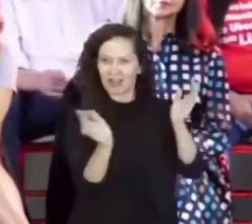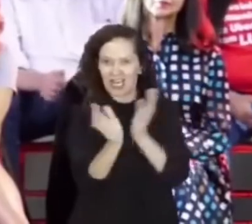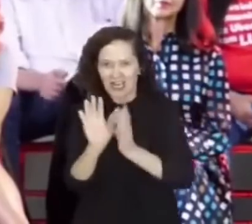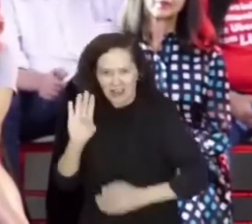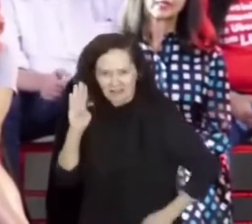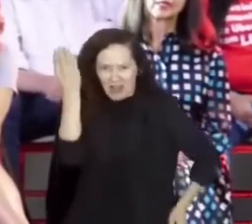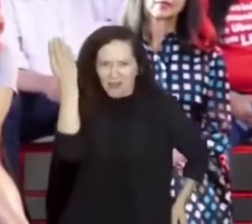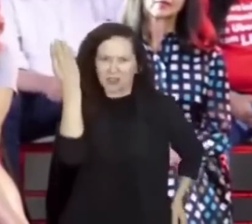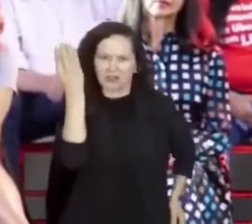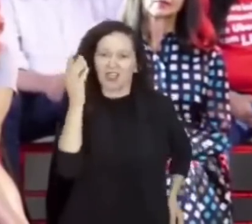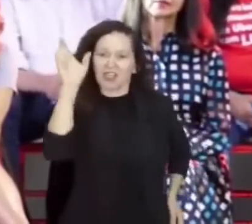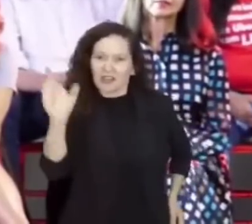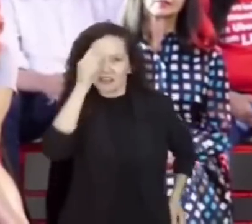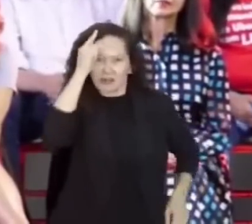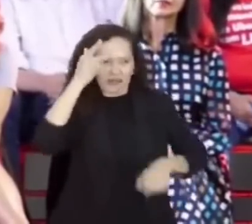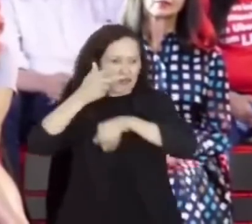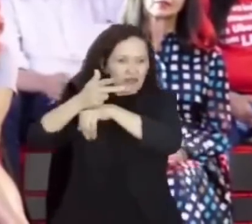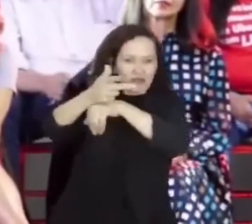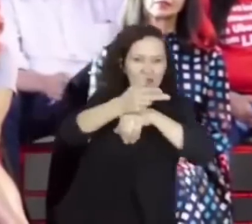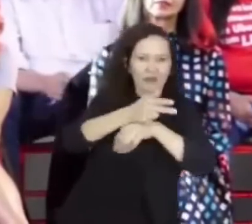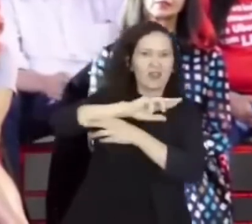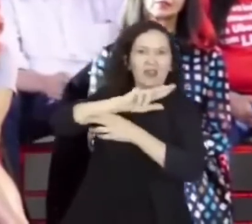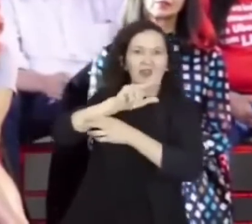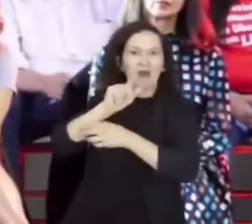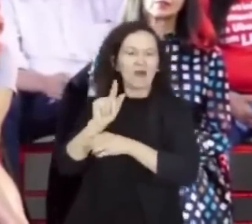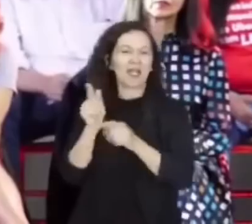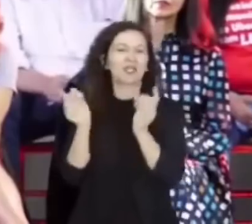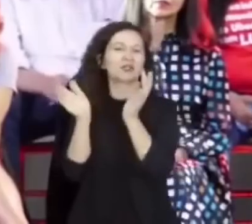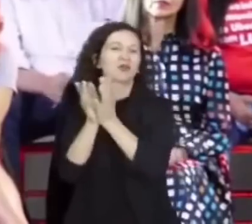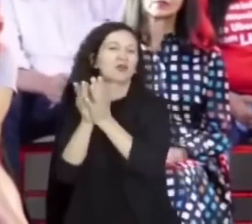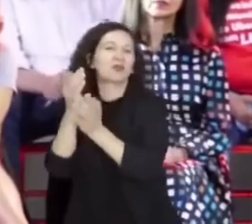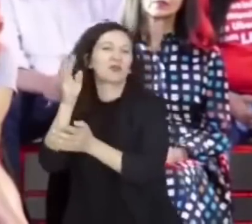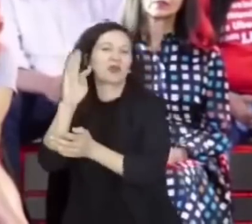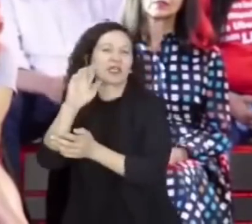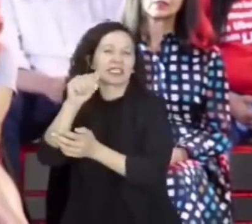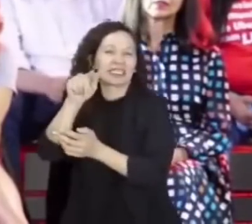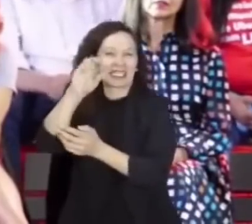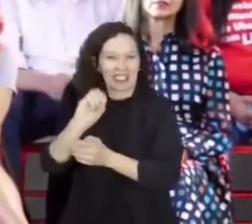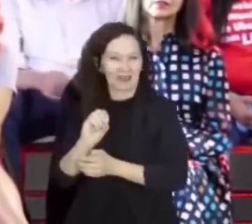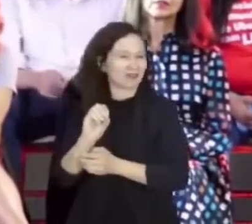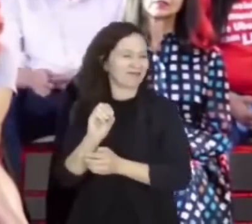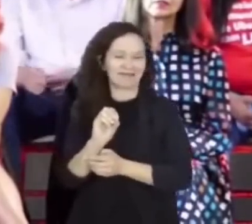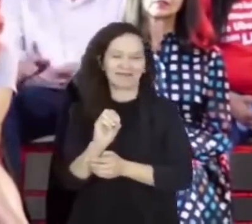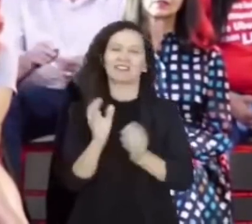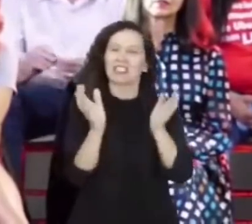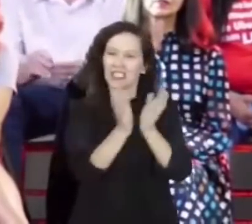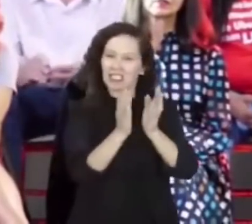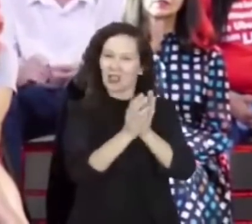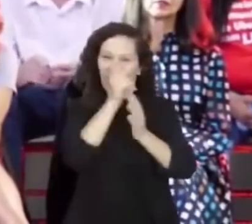cidadão não é da turma do Tancredo. Esse cidadão é da turma daqueles que deram o golpe em